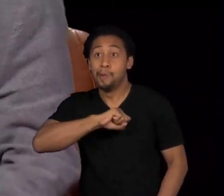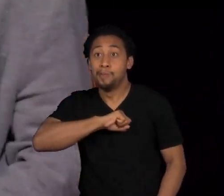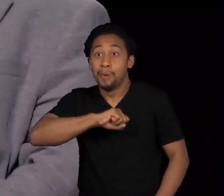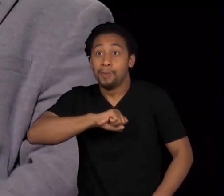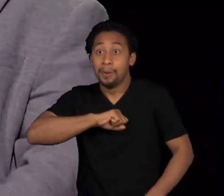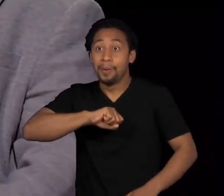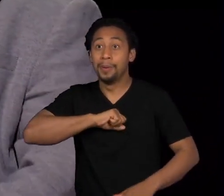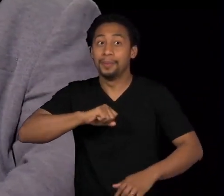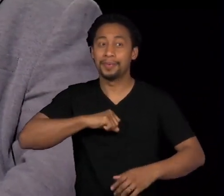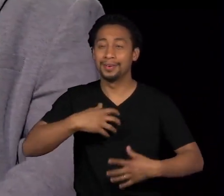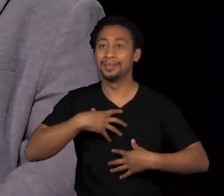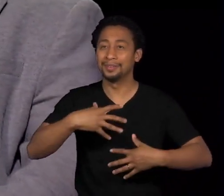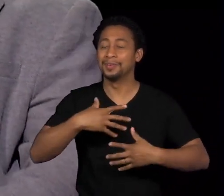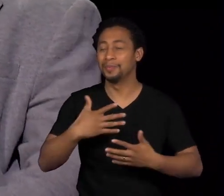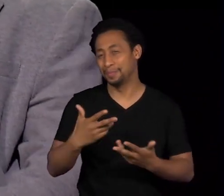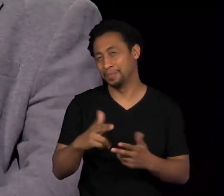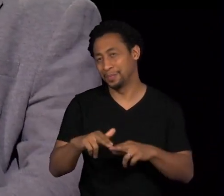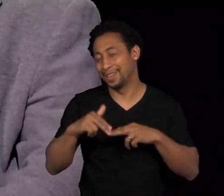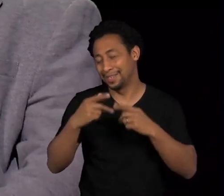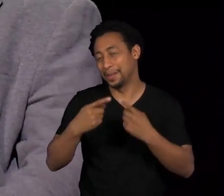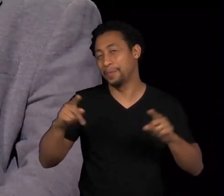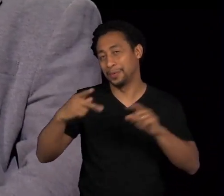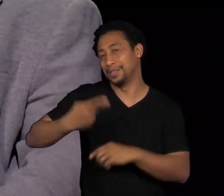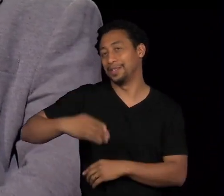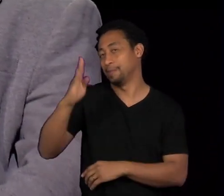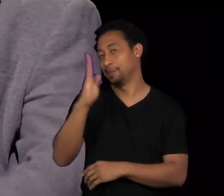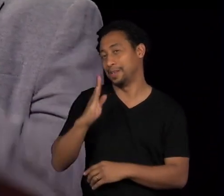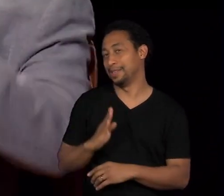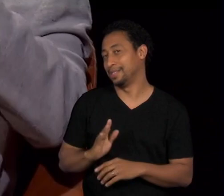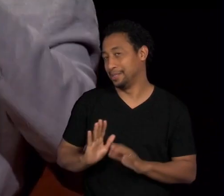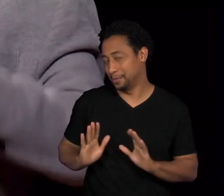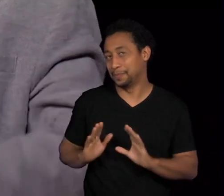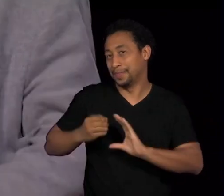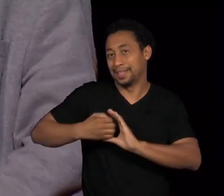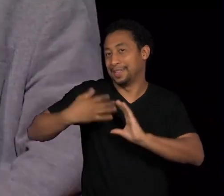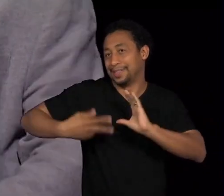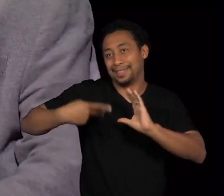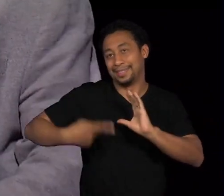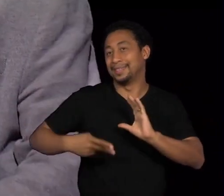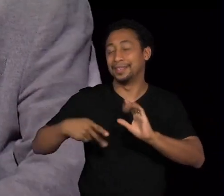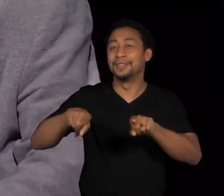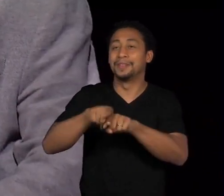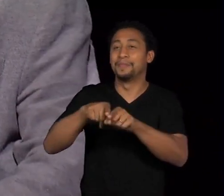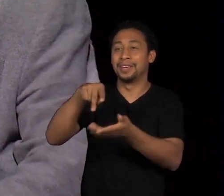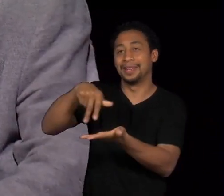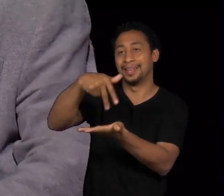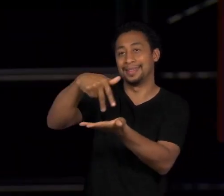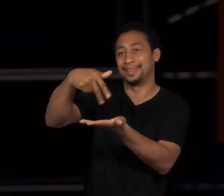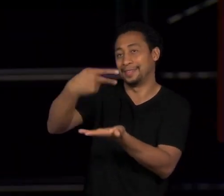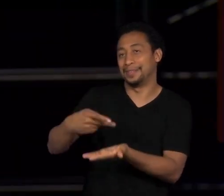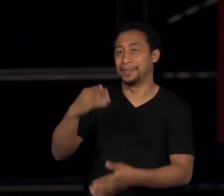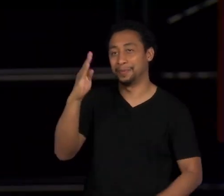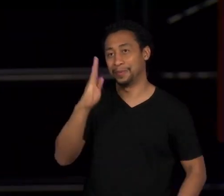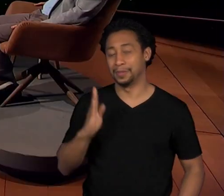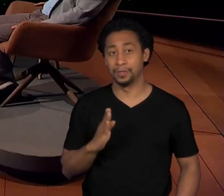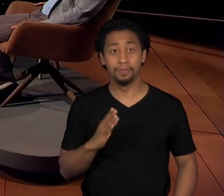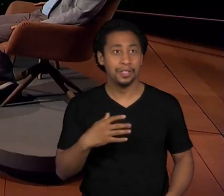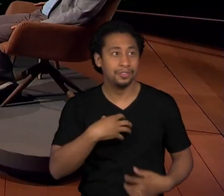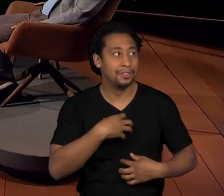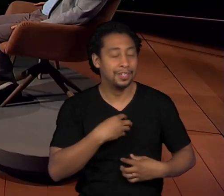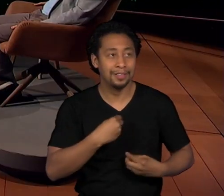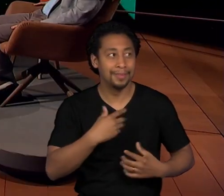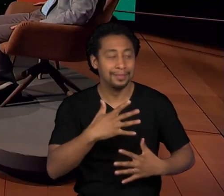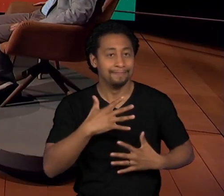Então isso é uma característica assim que eu acho da da música da dança brasileira sobretudo ela cutuca gente